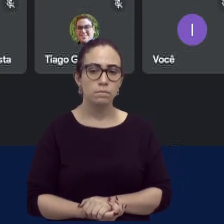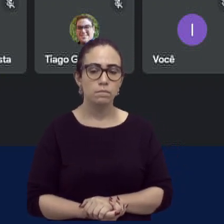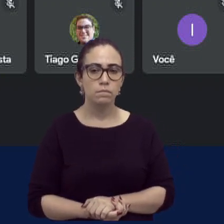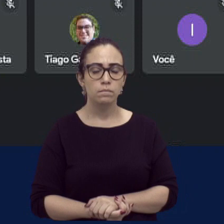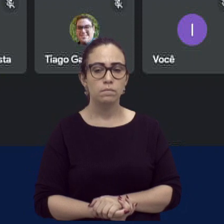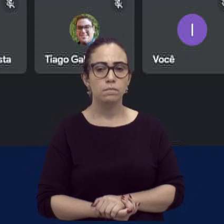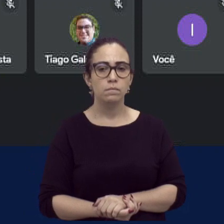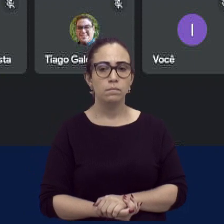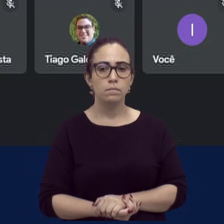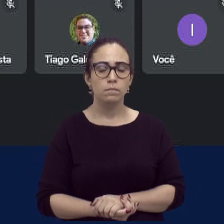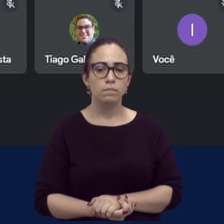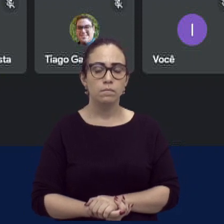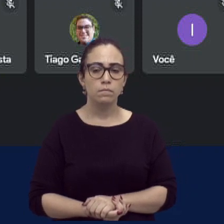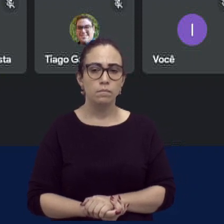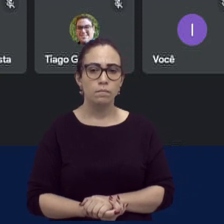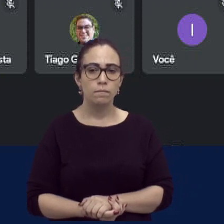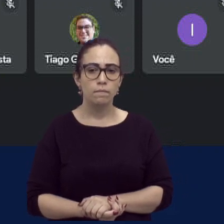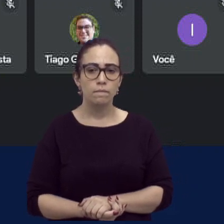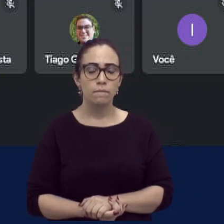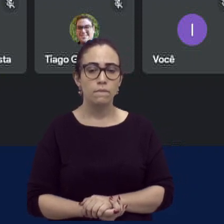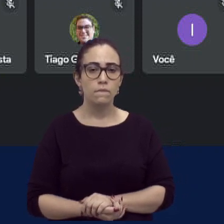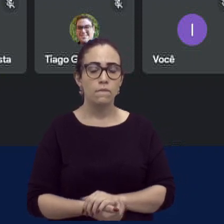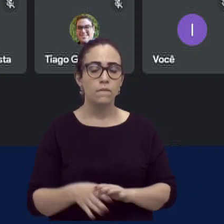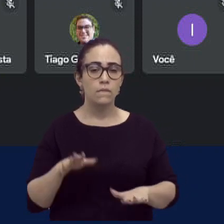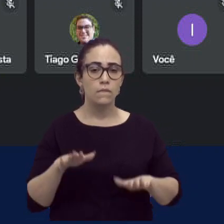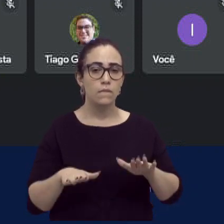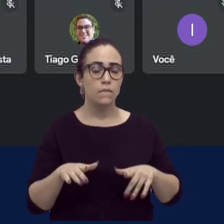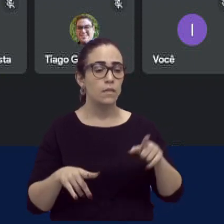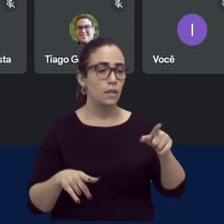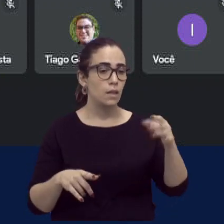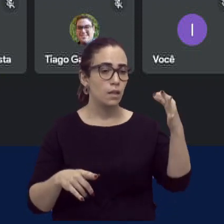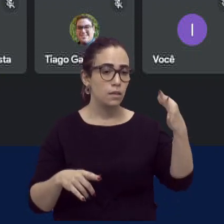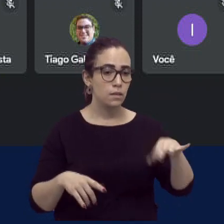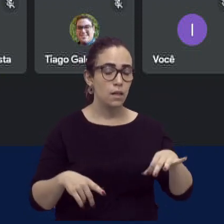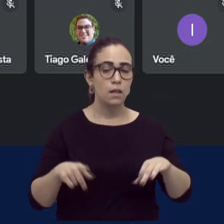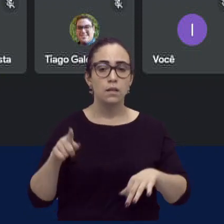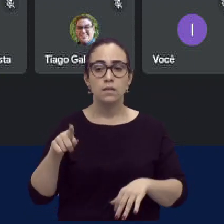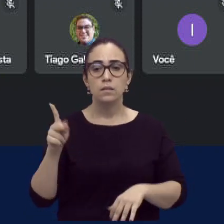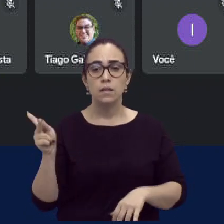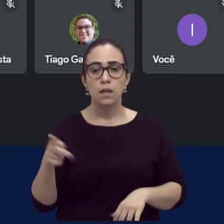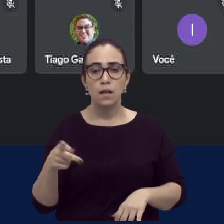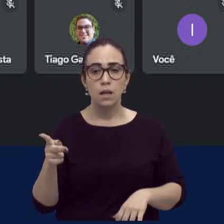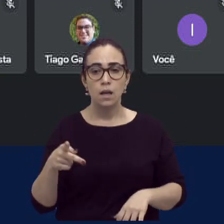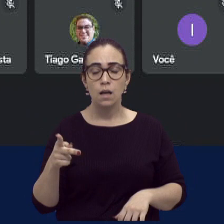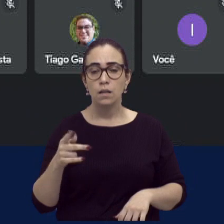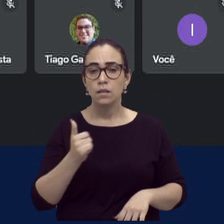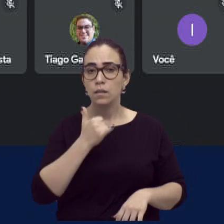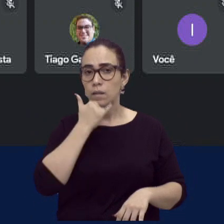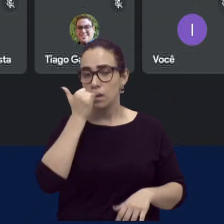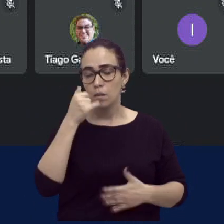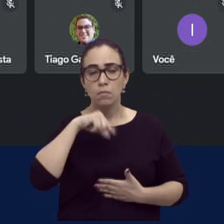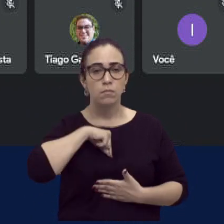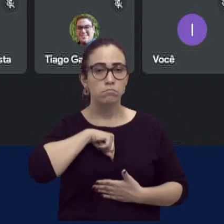Muitas vezes o que é certo para mim não é certo para o outro. Mas em algum ponto a gente precisa encontrar